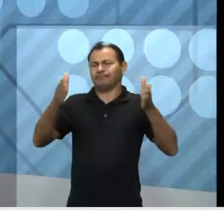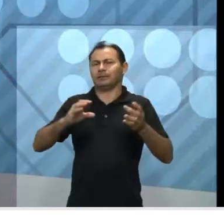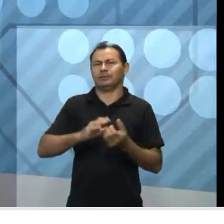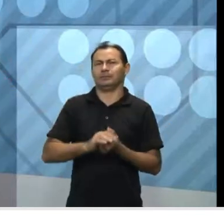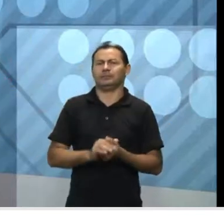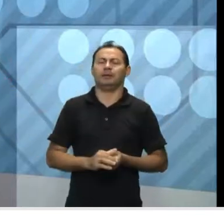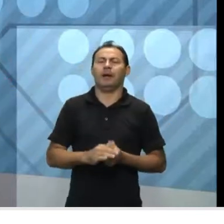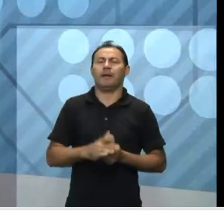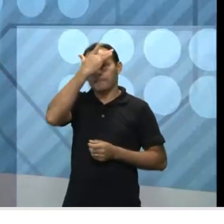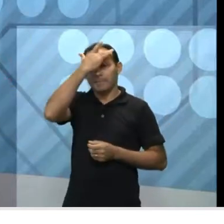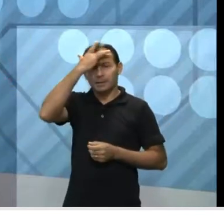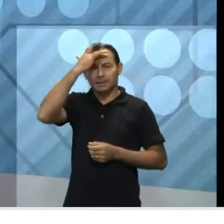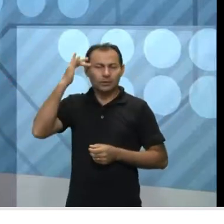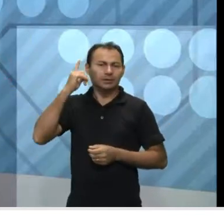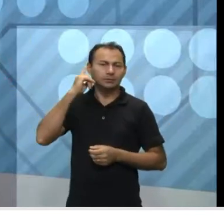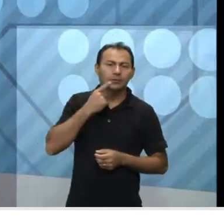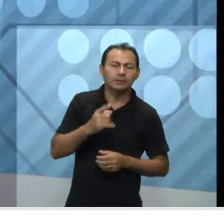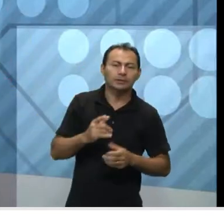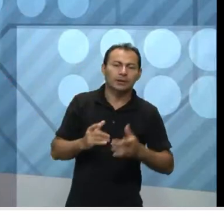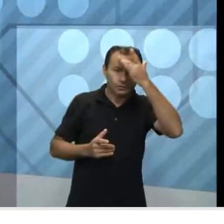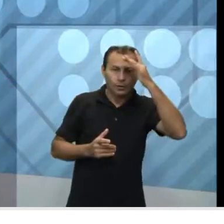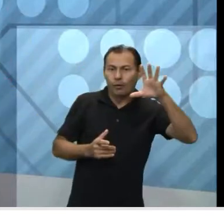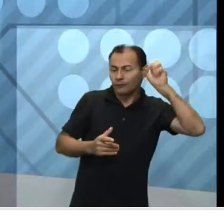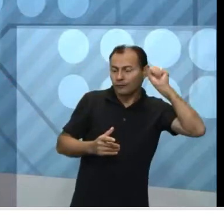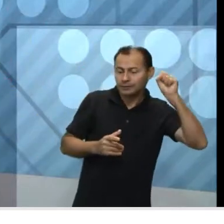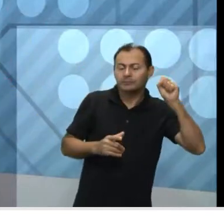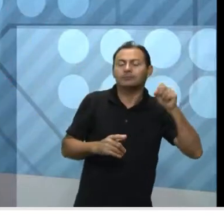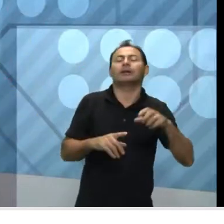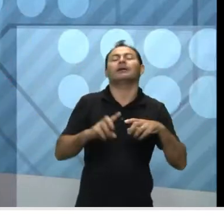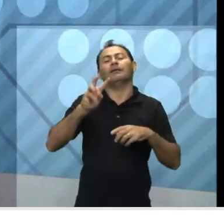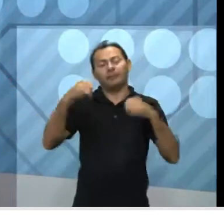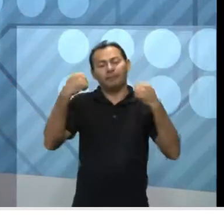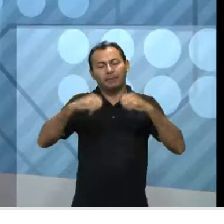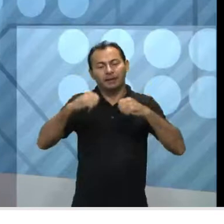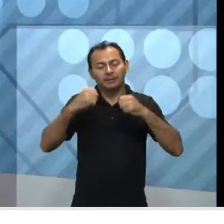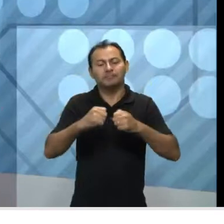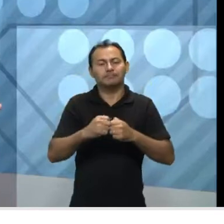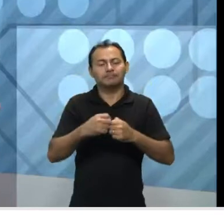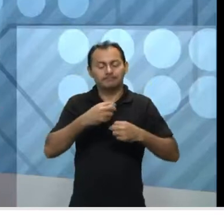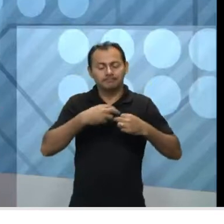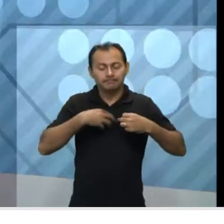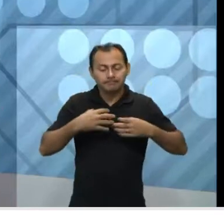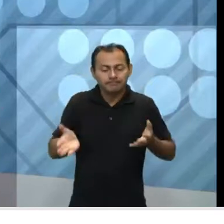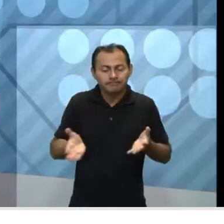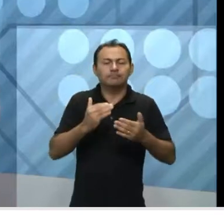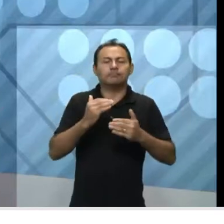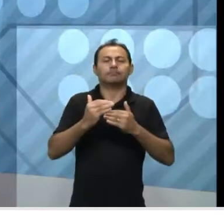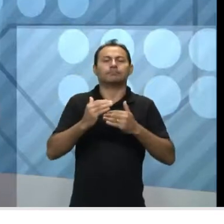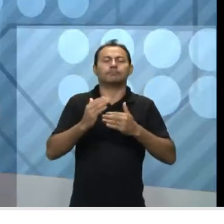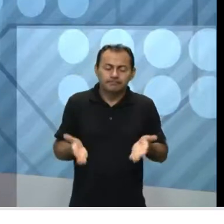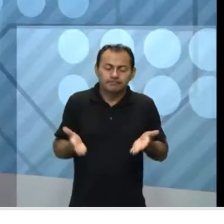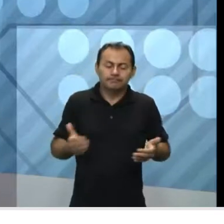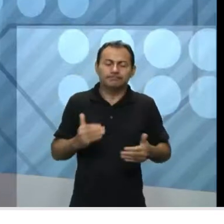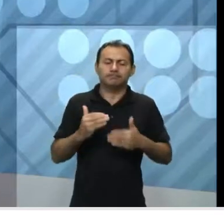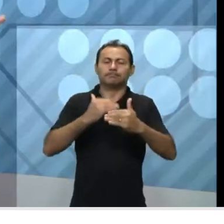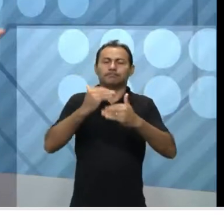e a pessoa ouvinte, ela vai precisar de estímulo para o desenvolvimento da sua